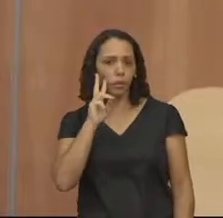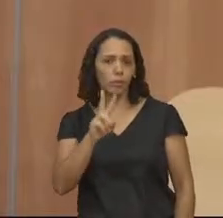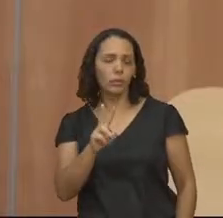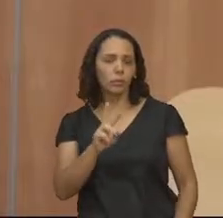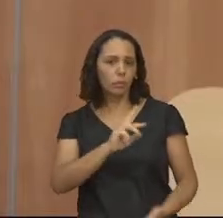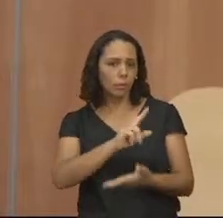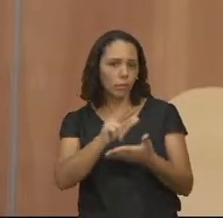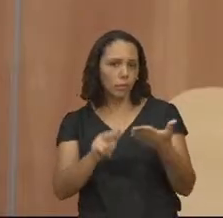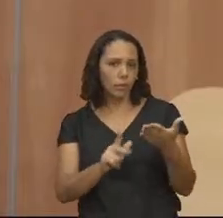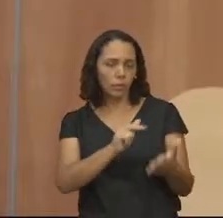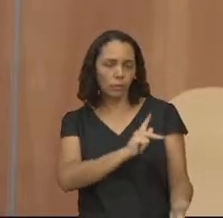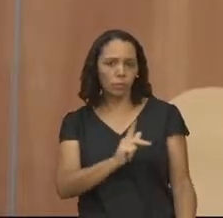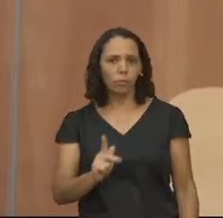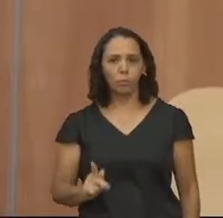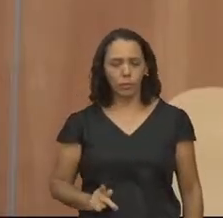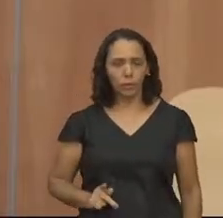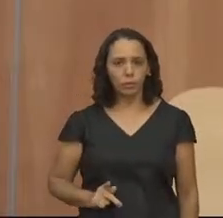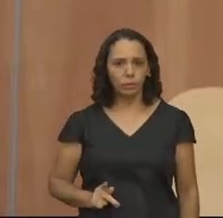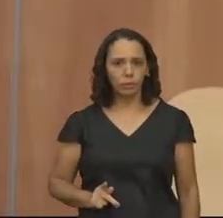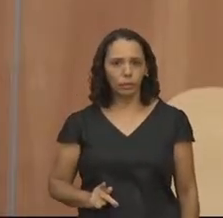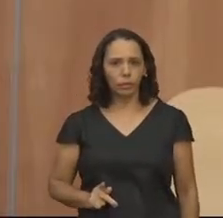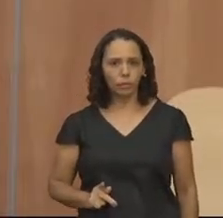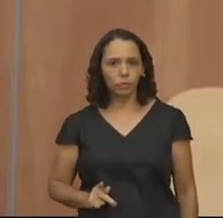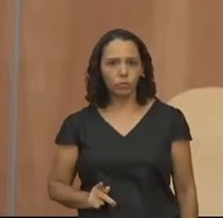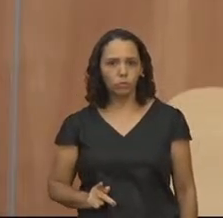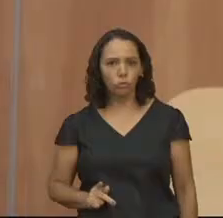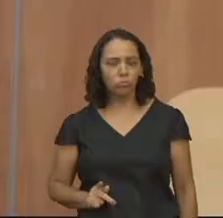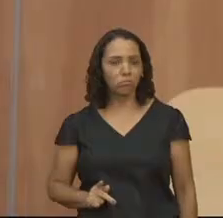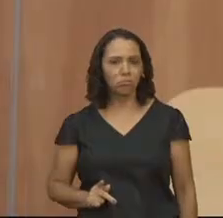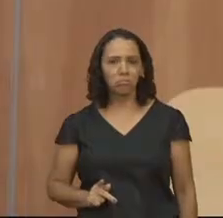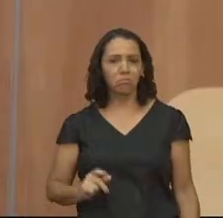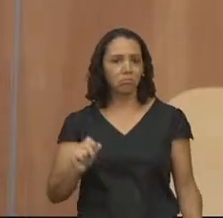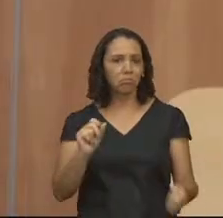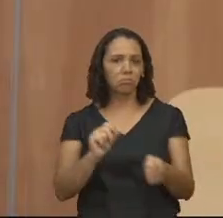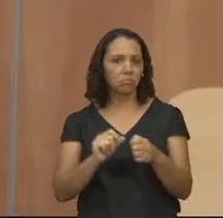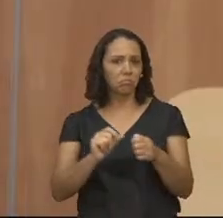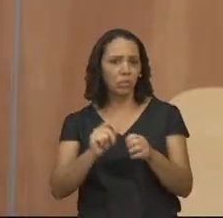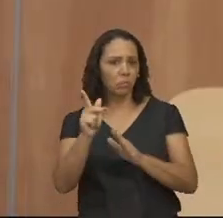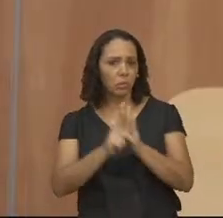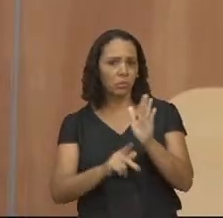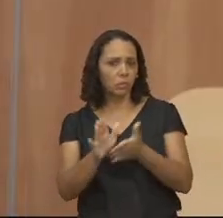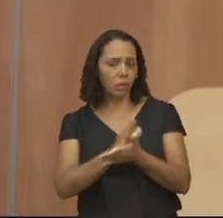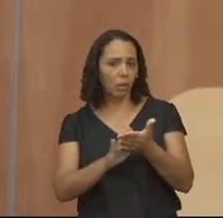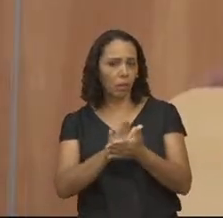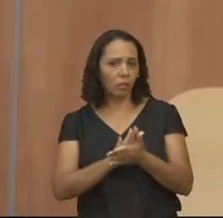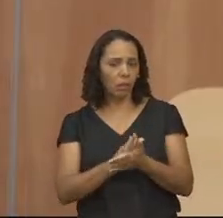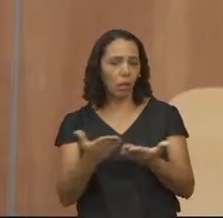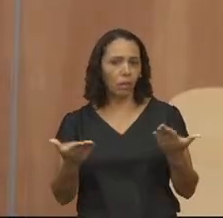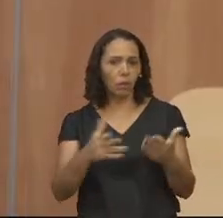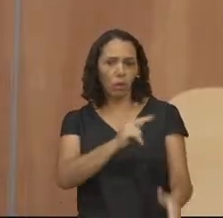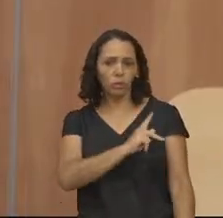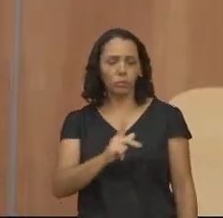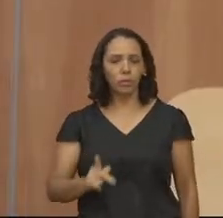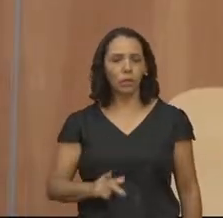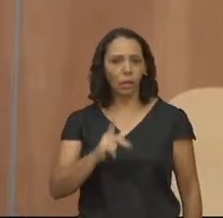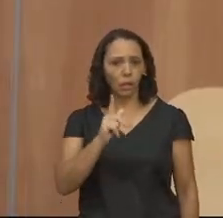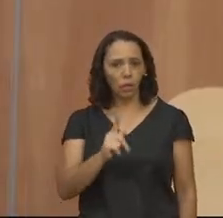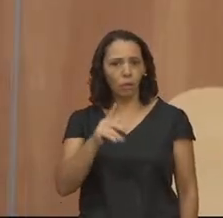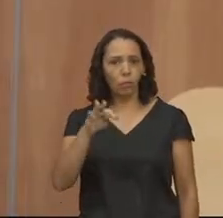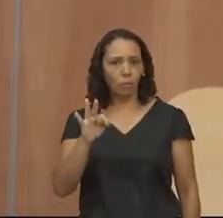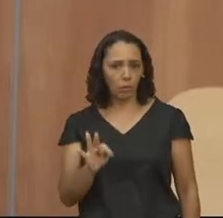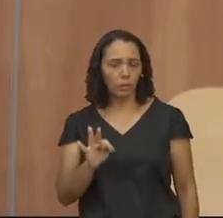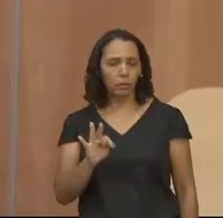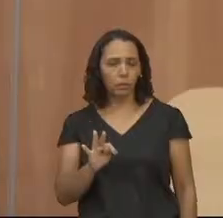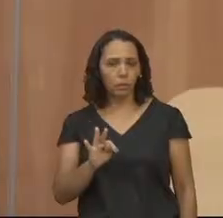passaram, né, que sentaram na cadeira de presidente, não fez um projeto, e justamente um presidente hoje, que todo mundo diz que é um presidente da esquerda,